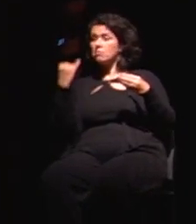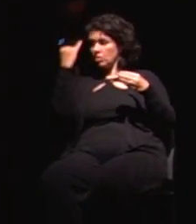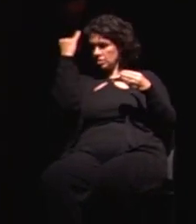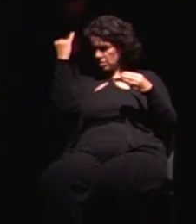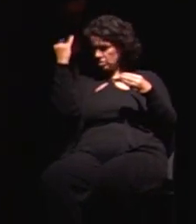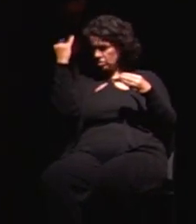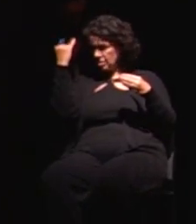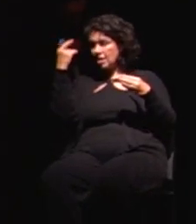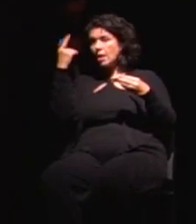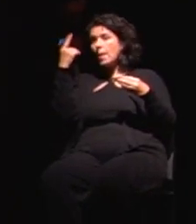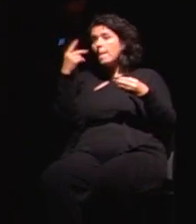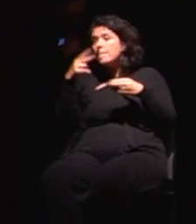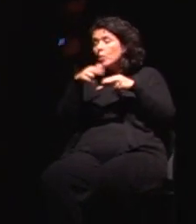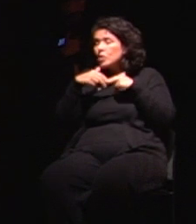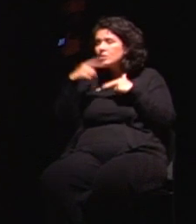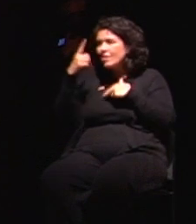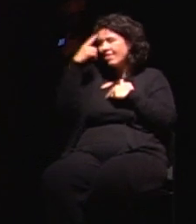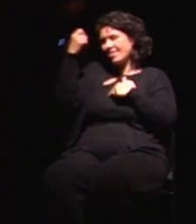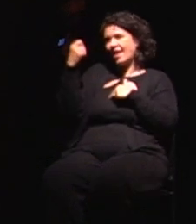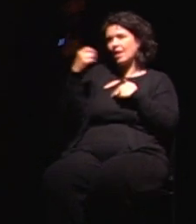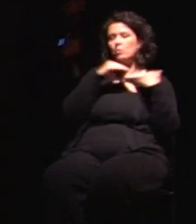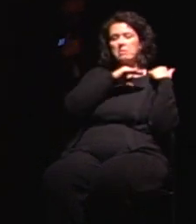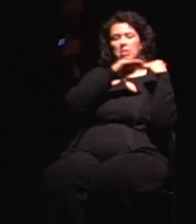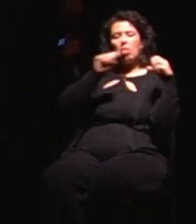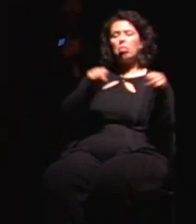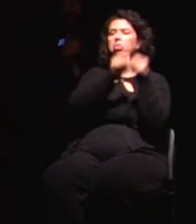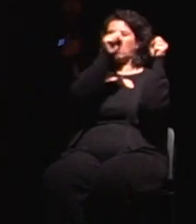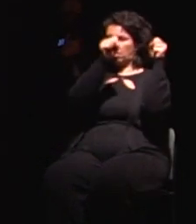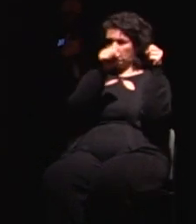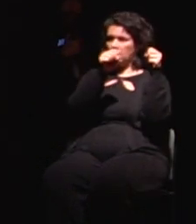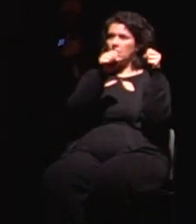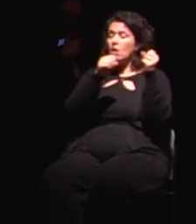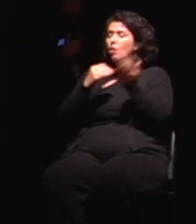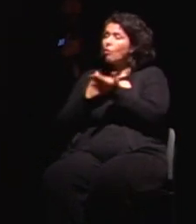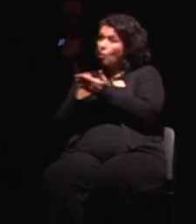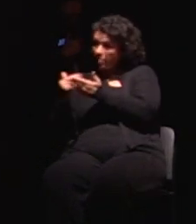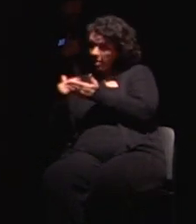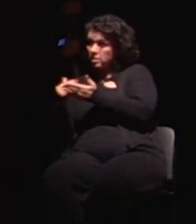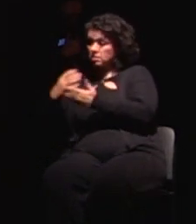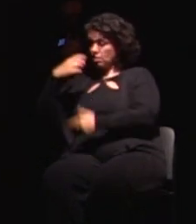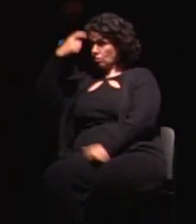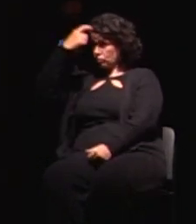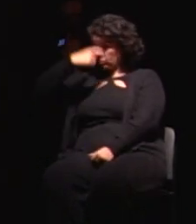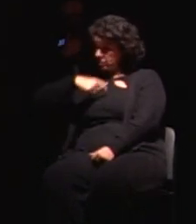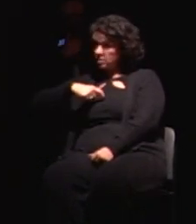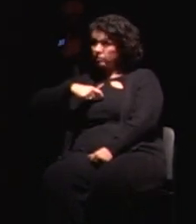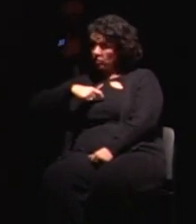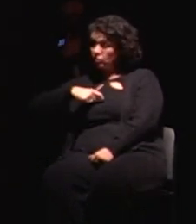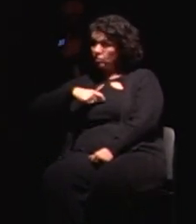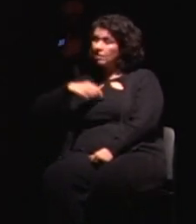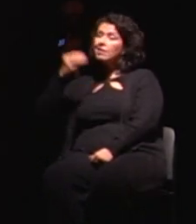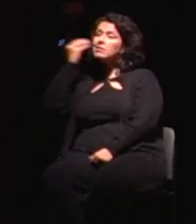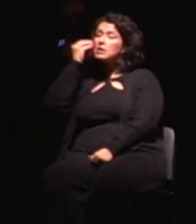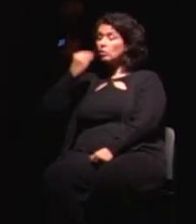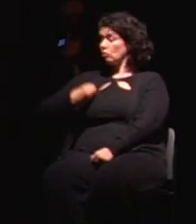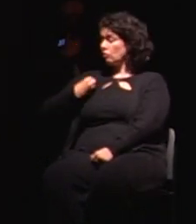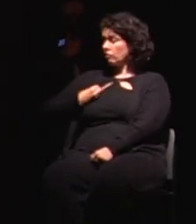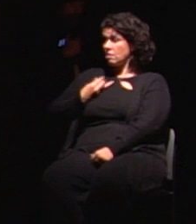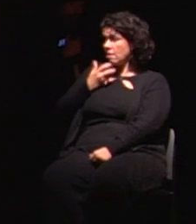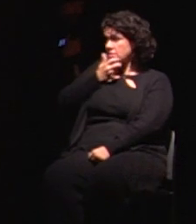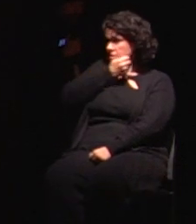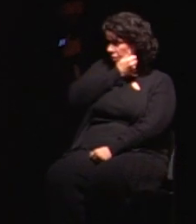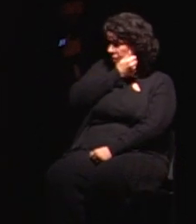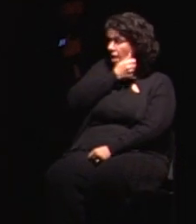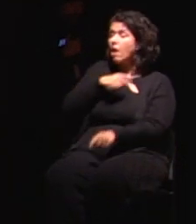isso o título, né, não somente uma desobediência que começa com uma desobediência civil para preservar a vida, mas as desobediências